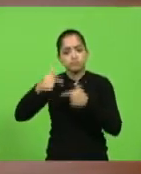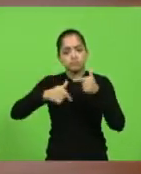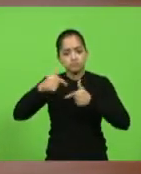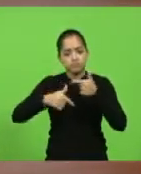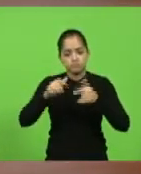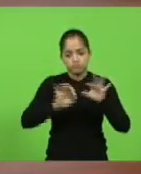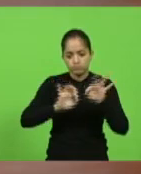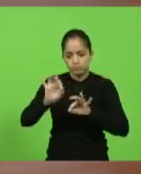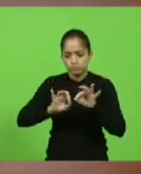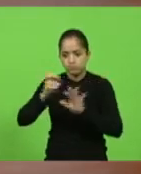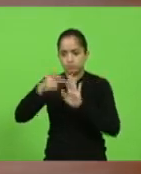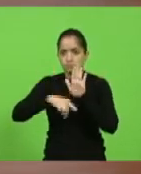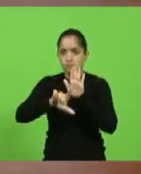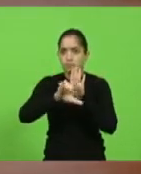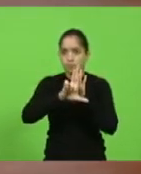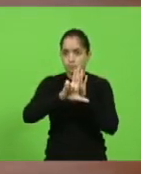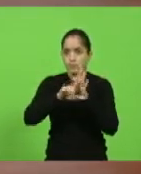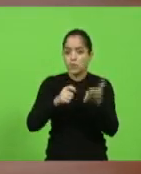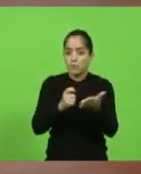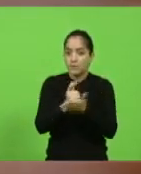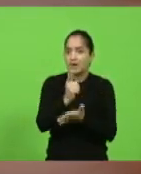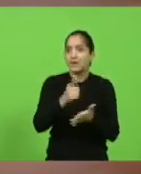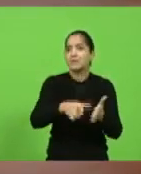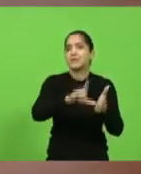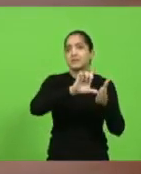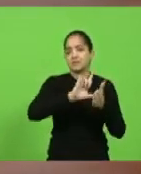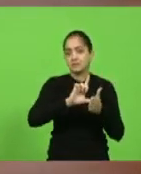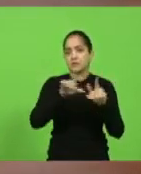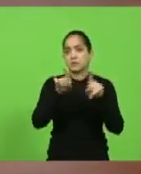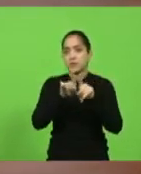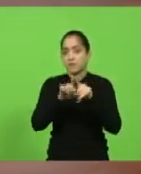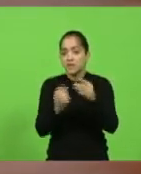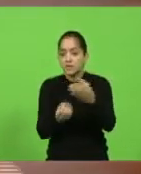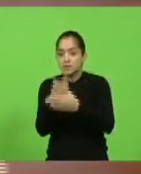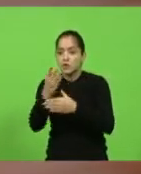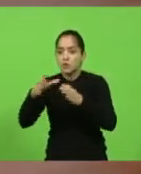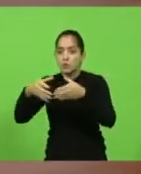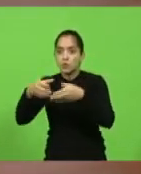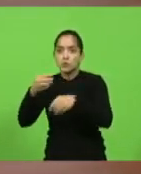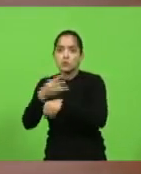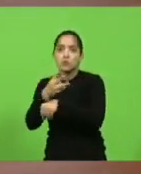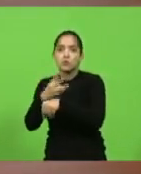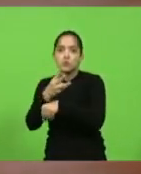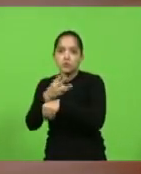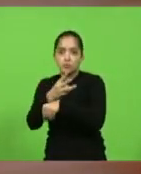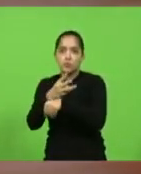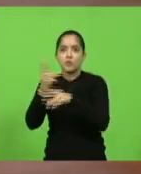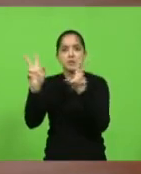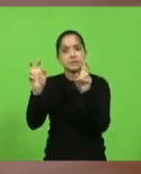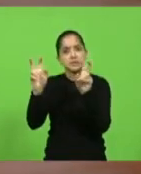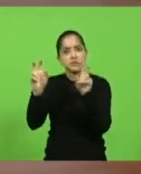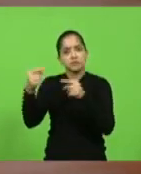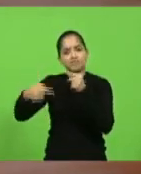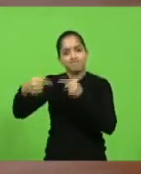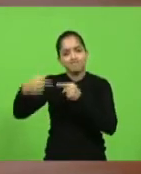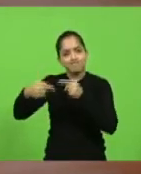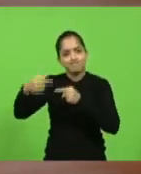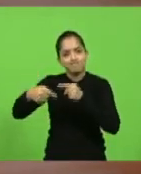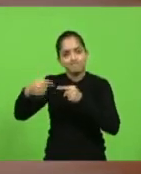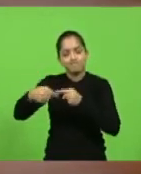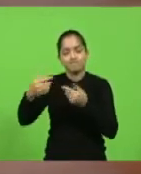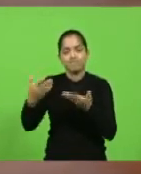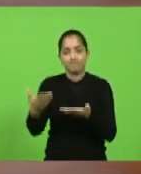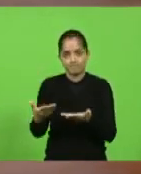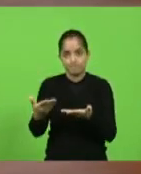elaboração do projeto de lei para autorizar o pagamento antecipado e, inclusive, criou um grupo de WhatsApp em que esse assunto foi intensamente